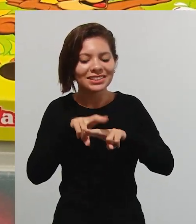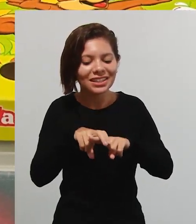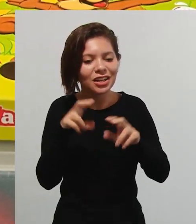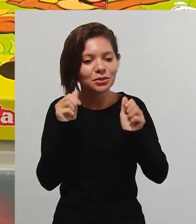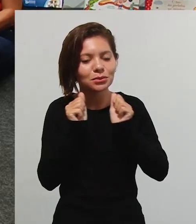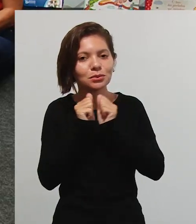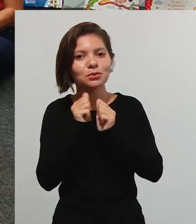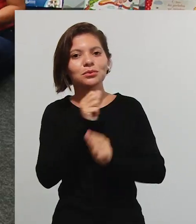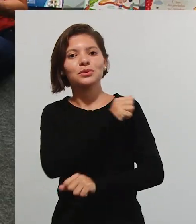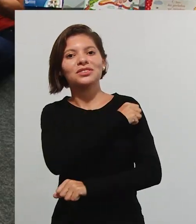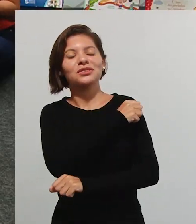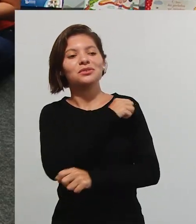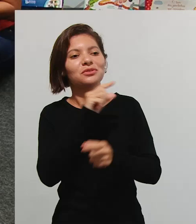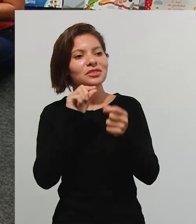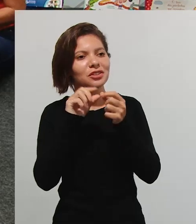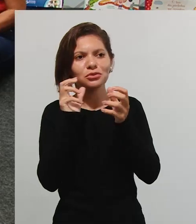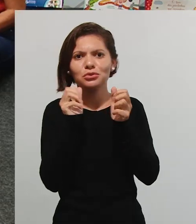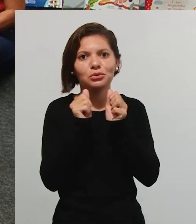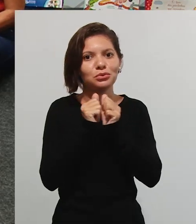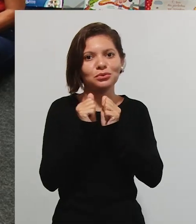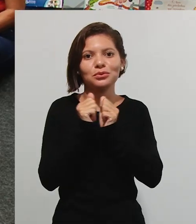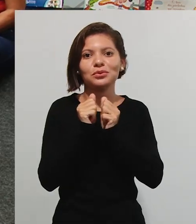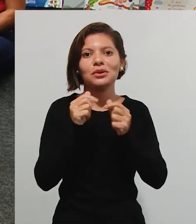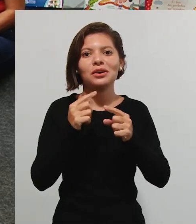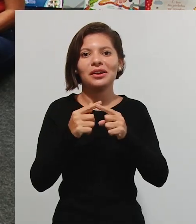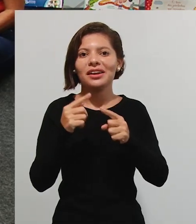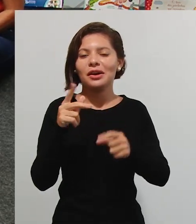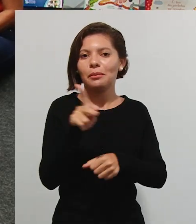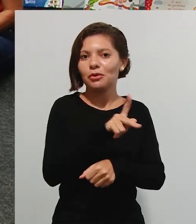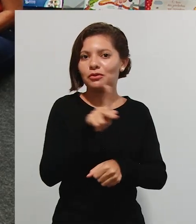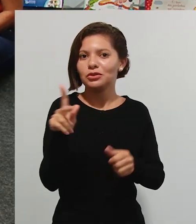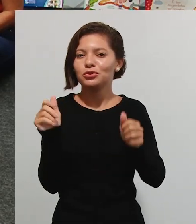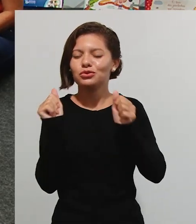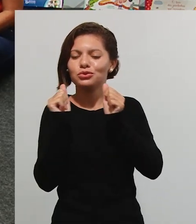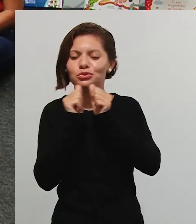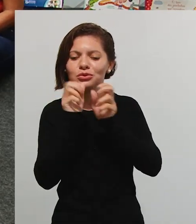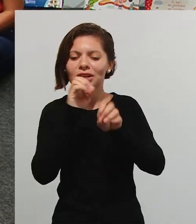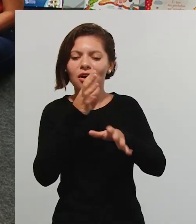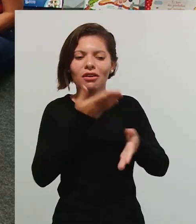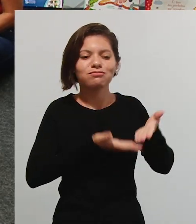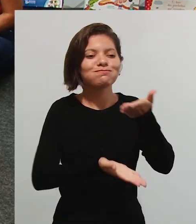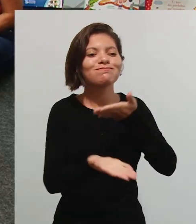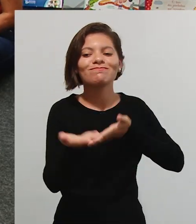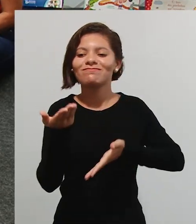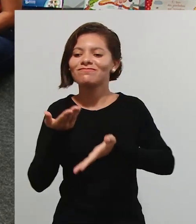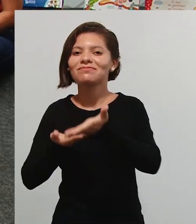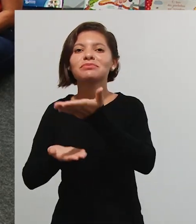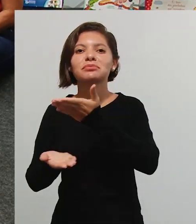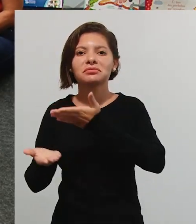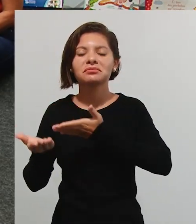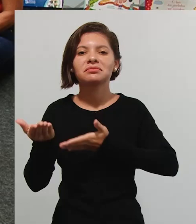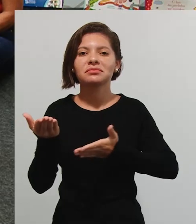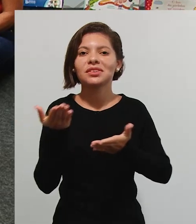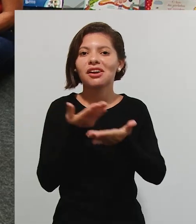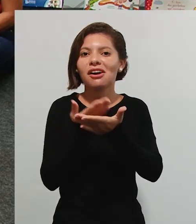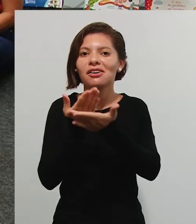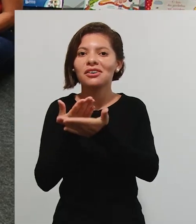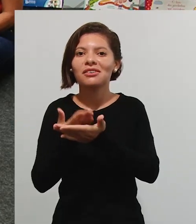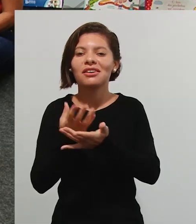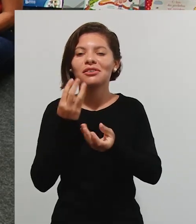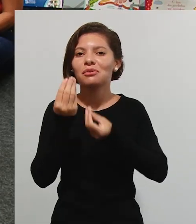meus alunos também e fazer junto com eles, porque quando o professor participa da aula, interage com as crianças, a aula